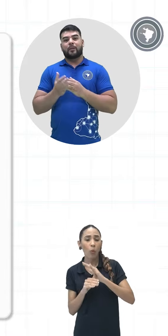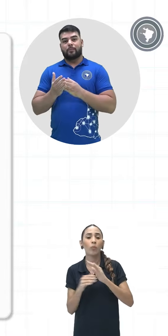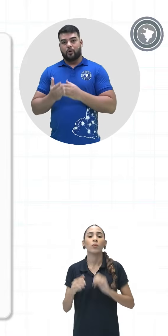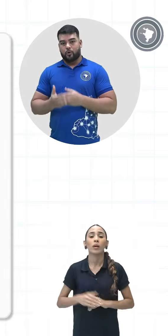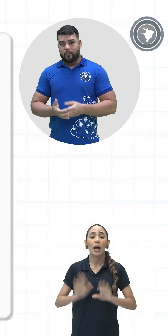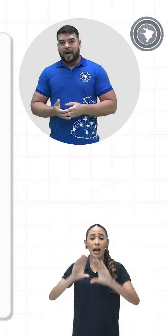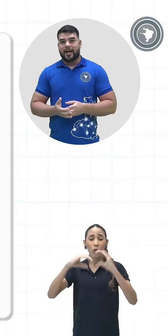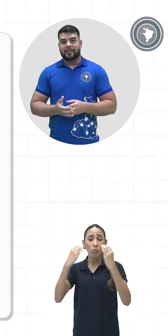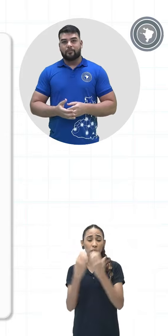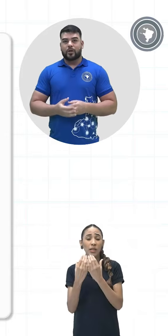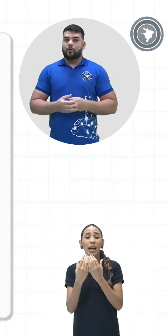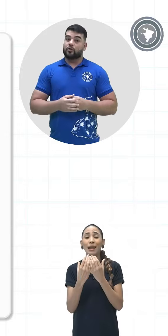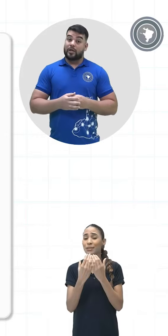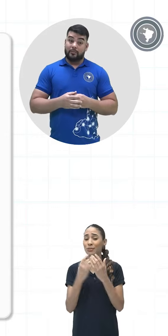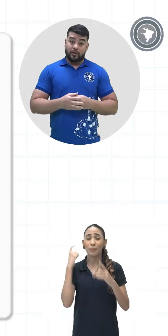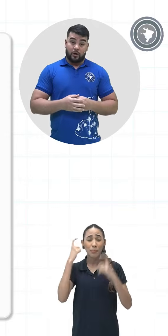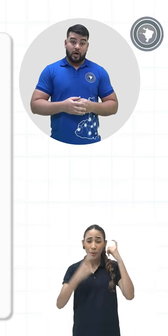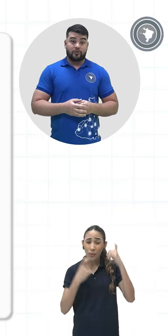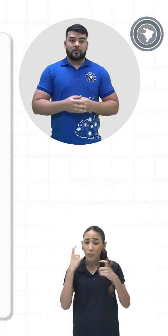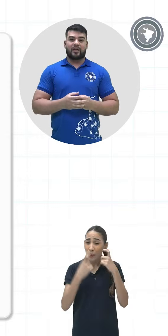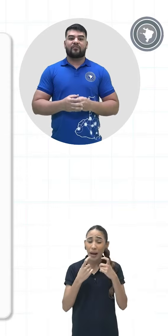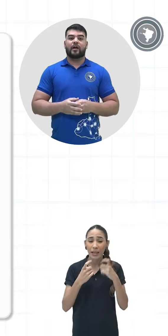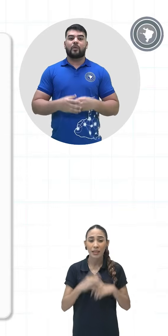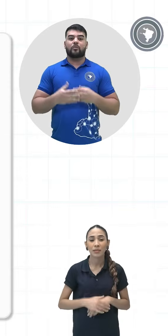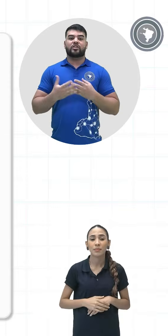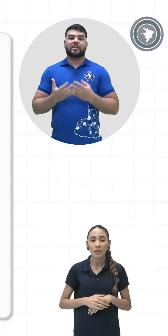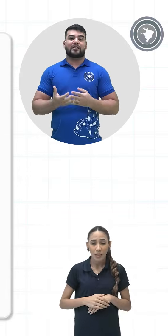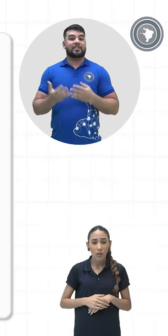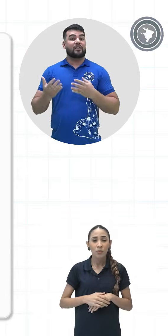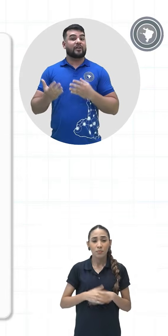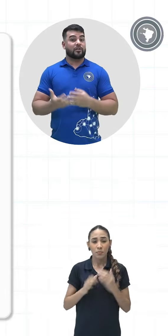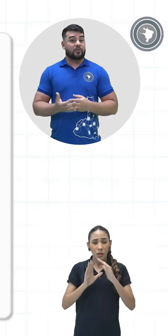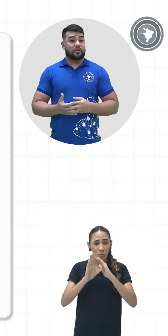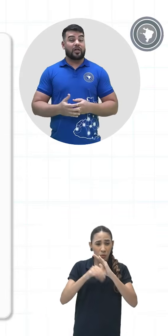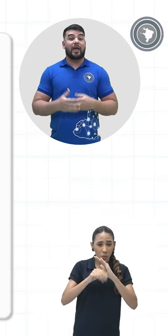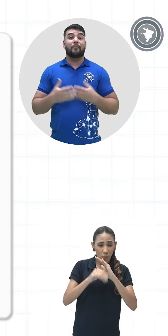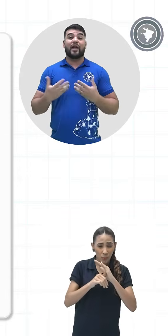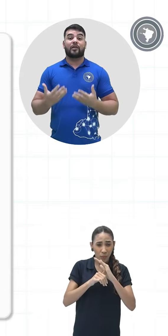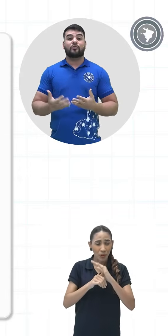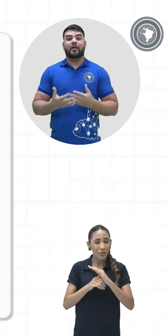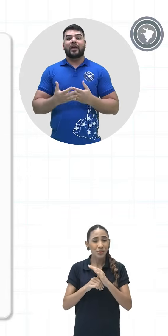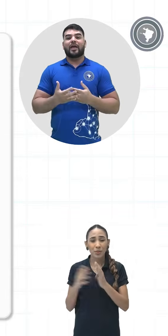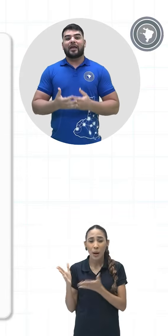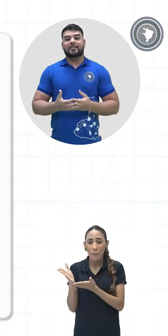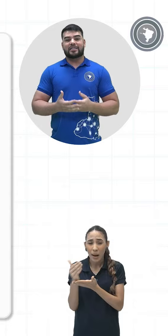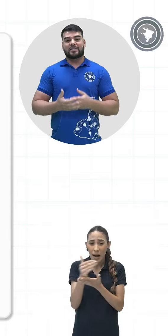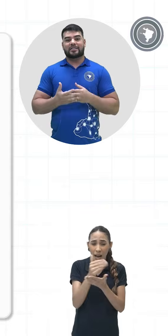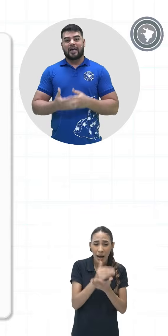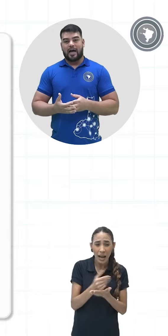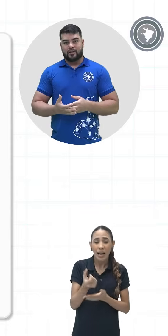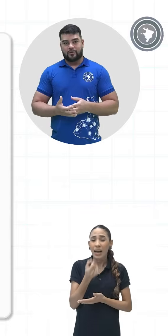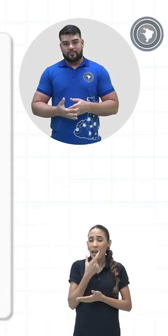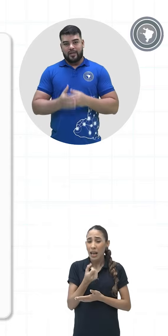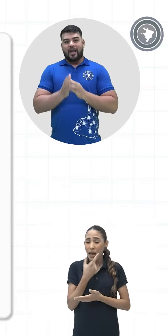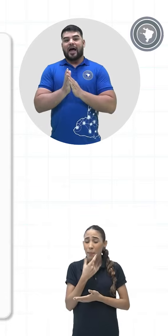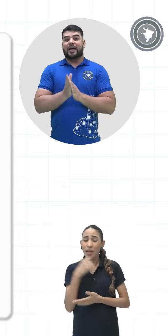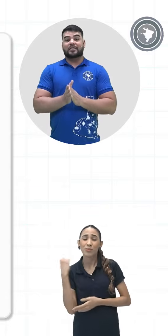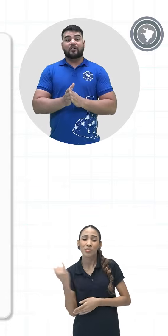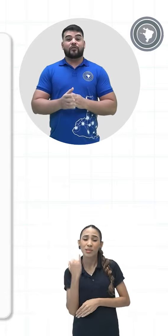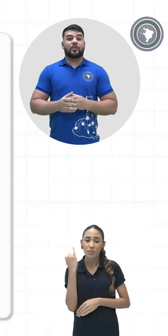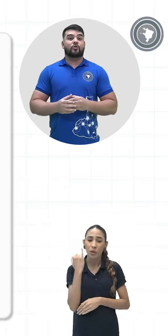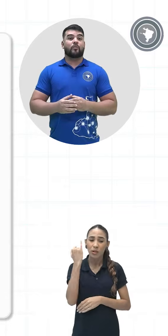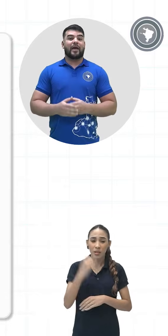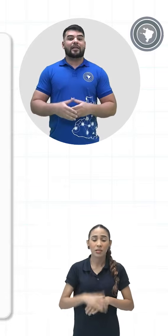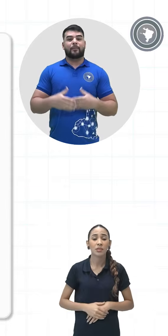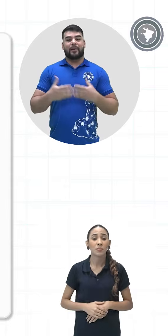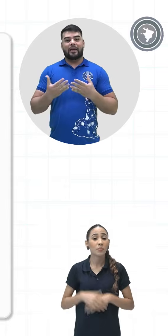comunidade preocupada. Os criminosos levaram uma quantidade significativa de remédios essenciais. A